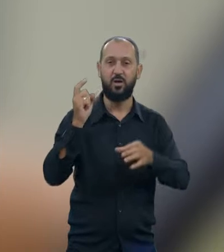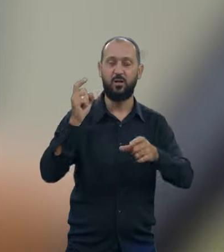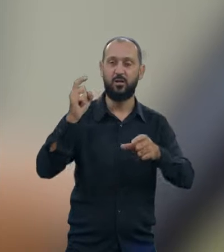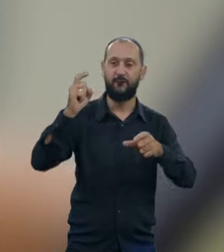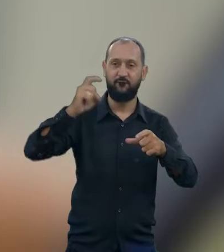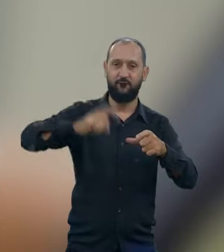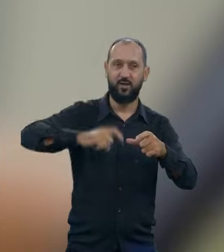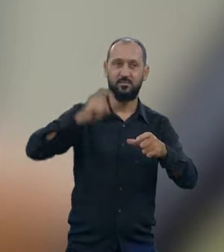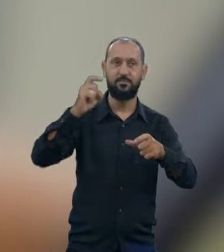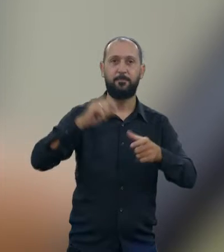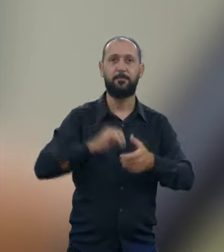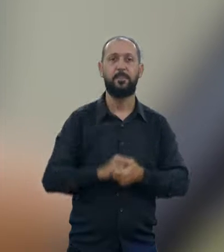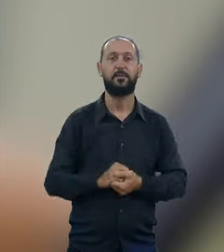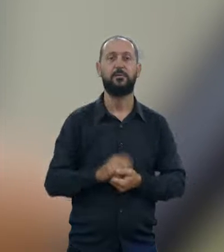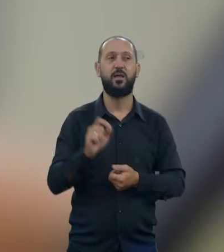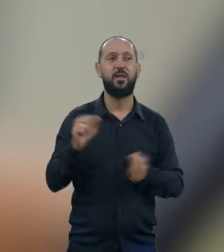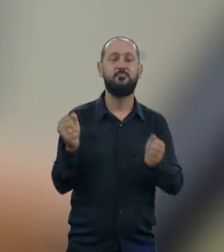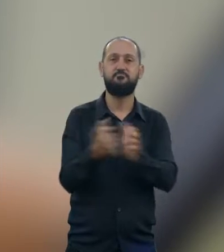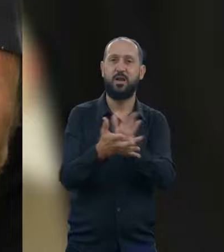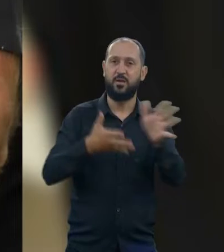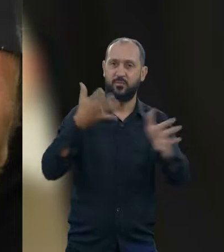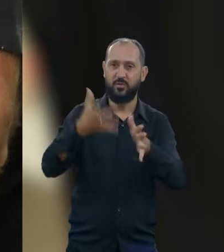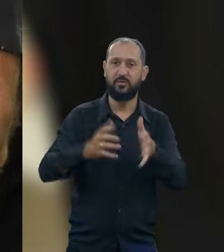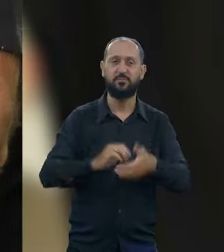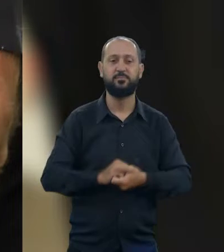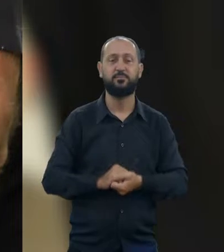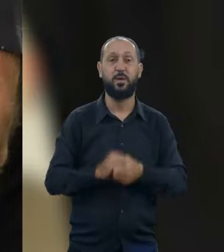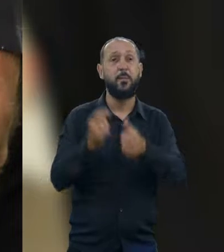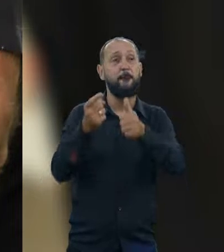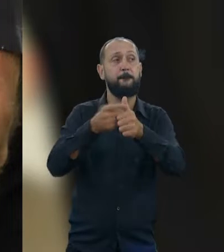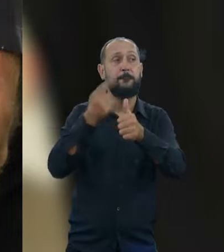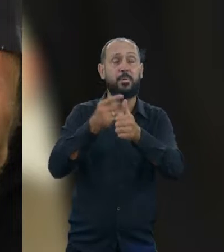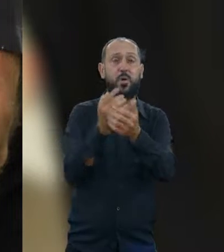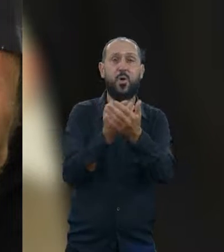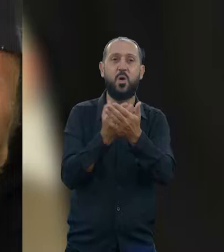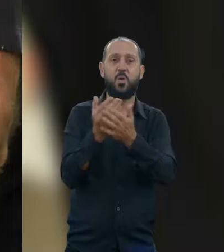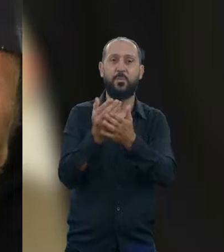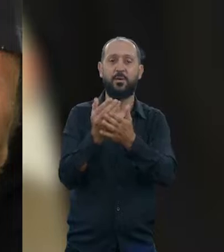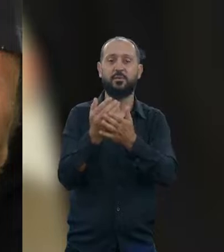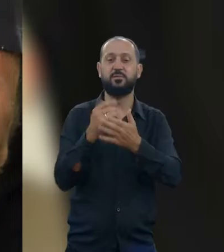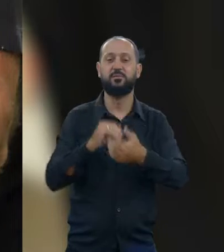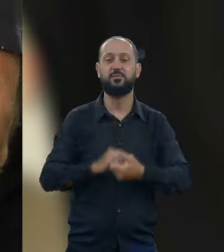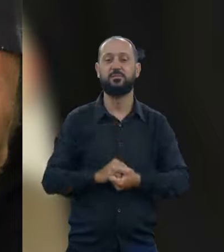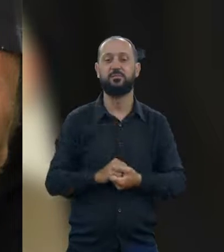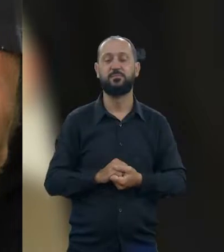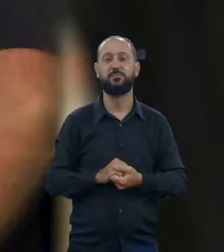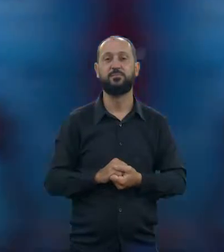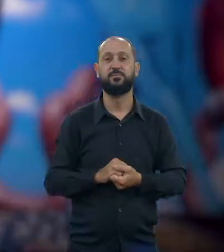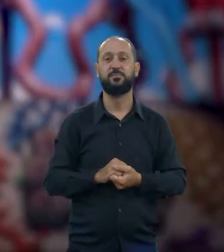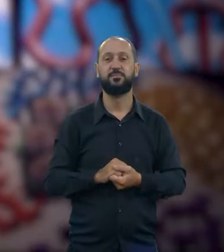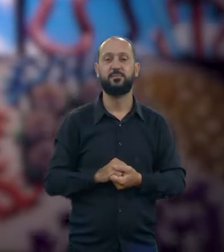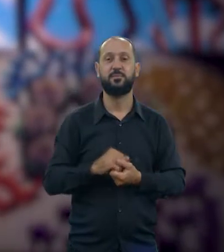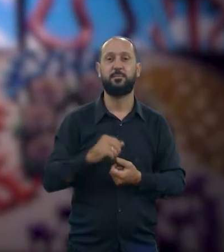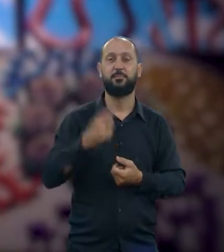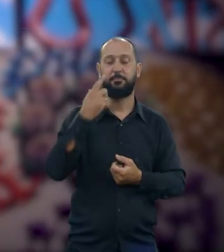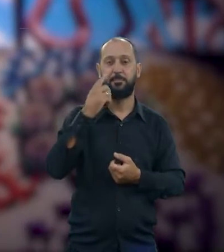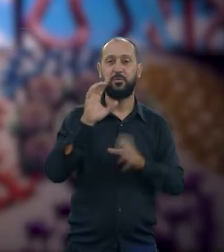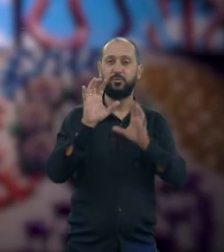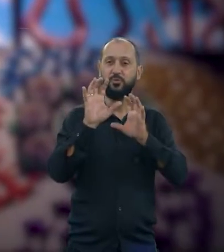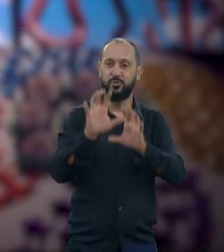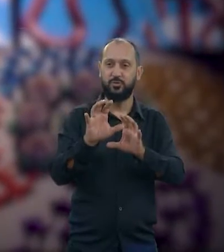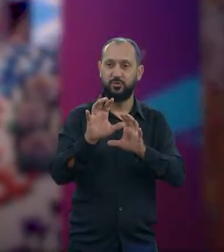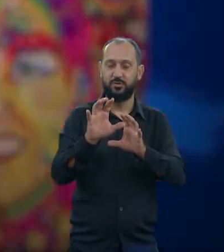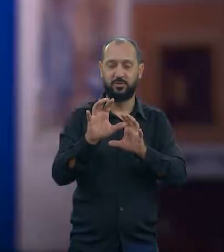de vinil é maravilhosa. Primeiro, a começar pela